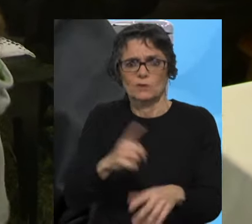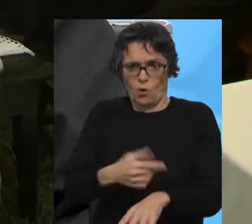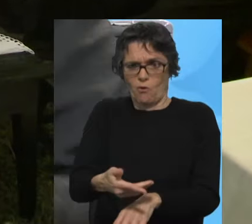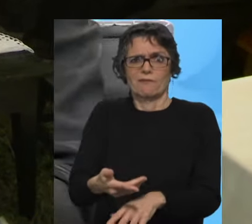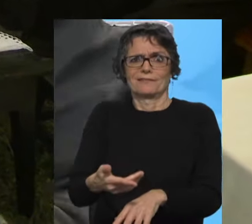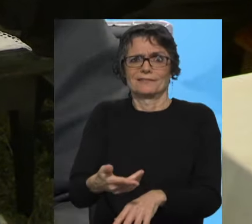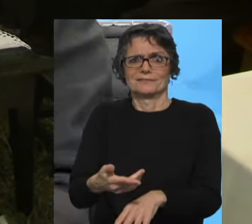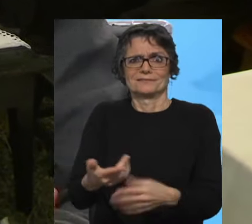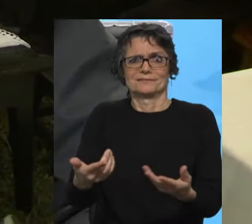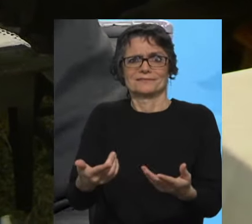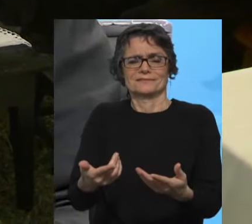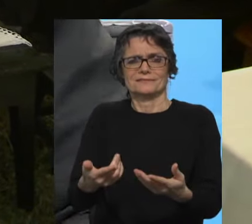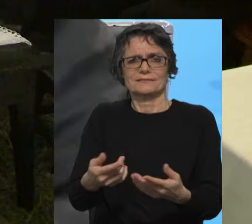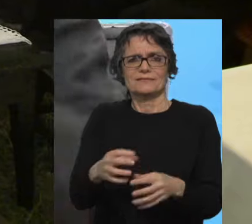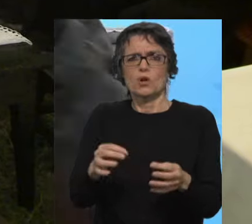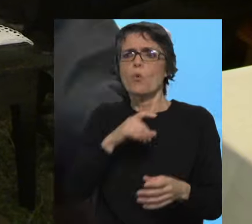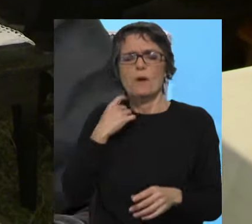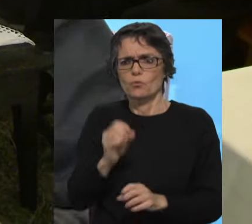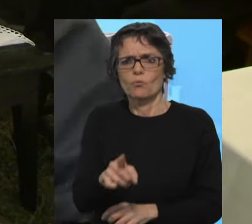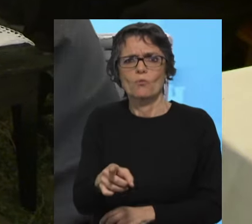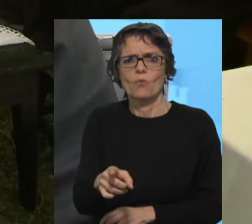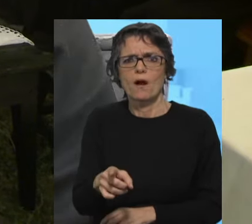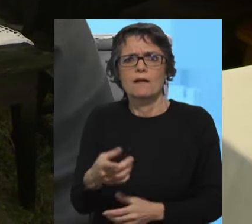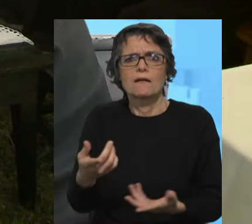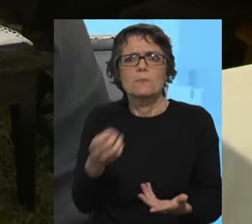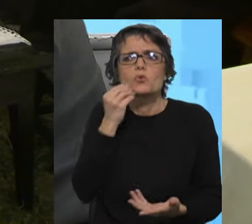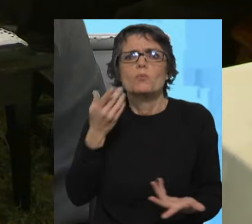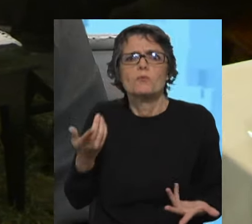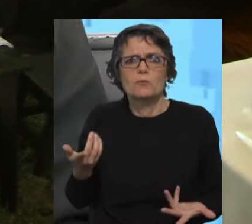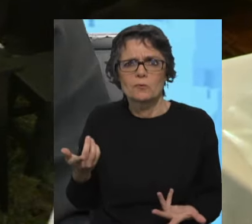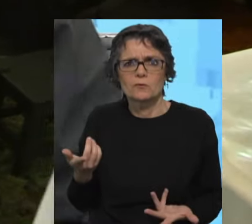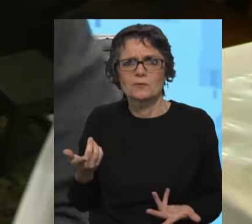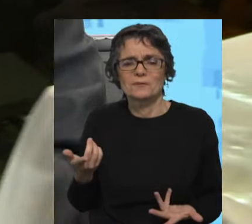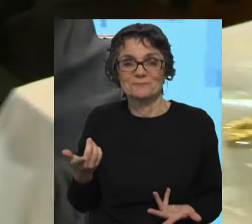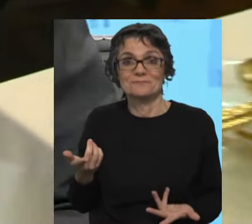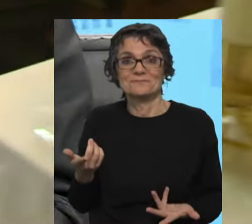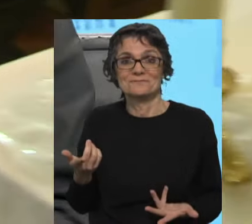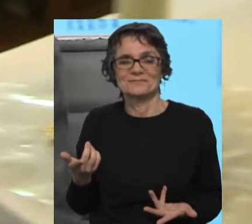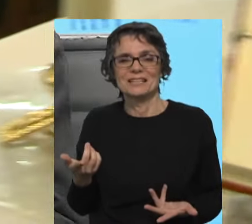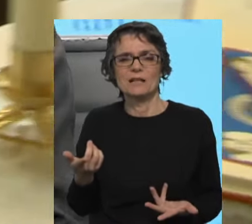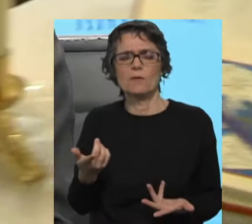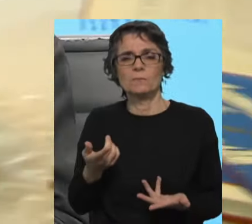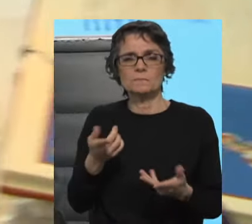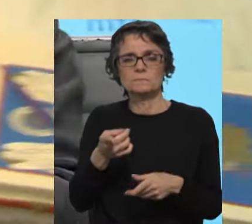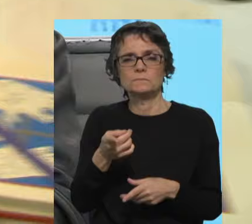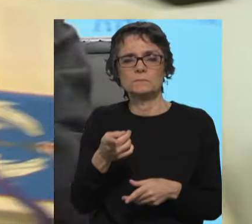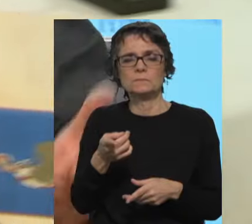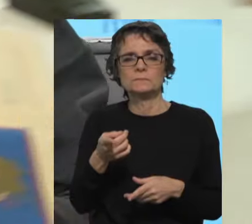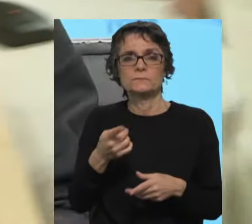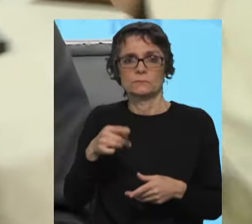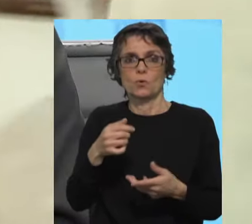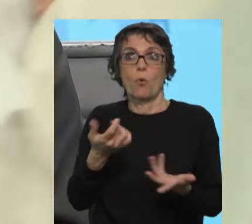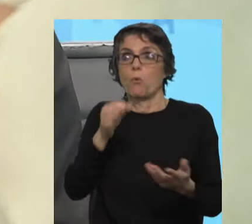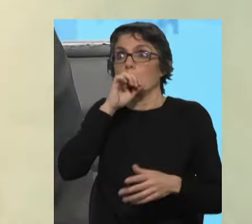hoje ainda ser Não não é o pároco não não não não e e e e é o bispo e que estamos habituados